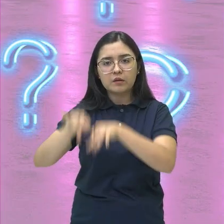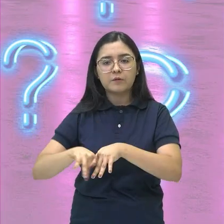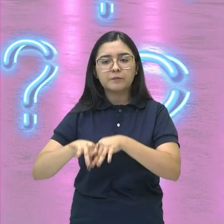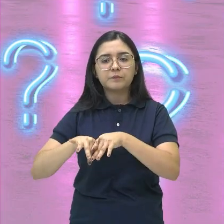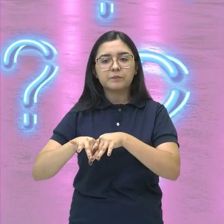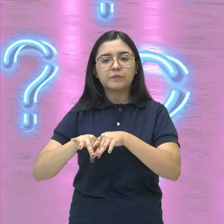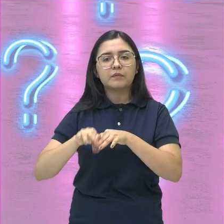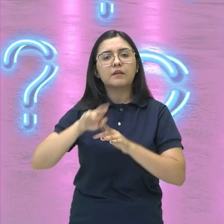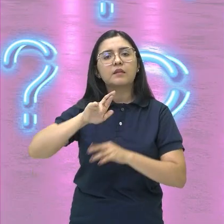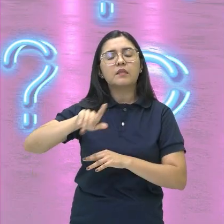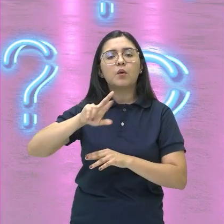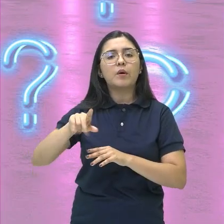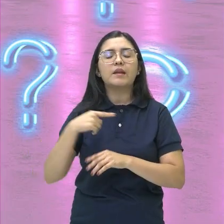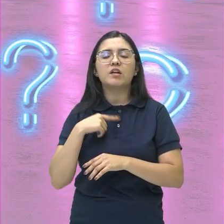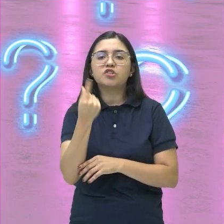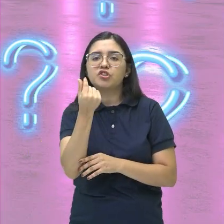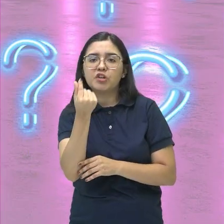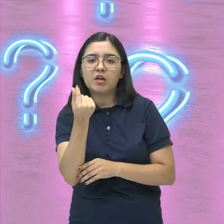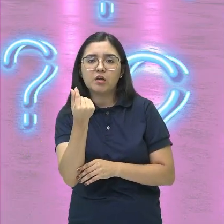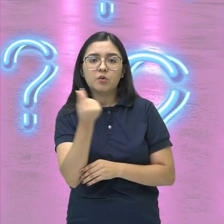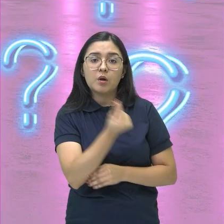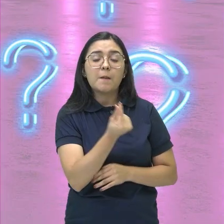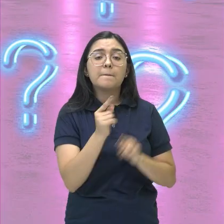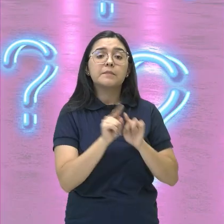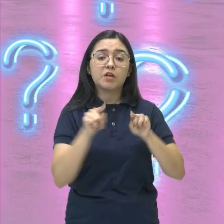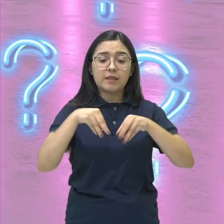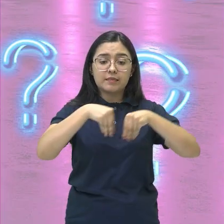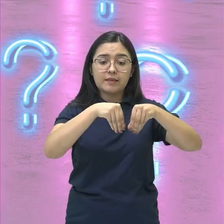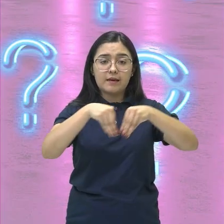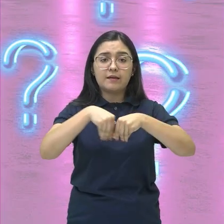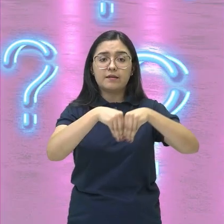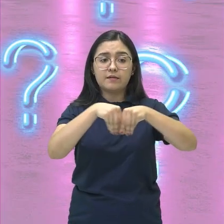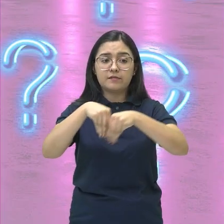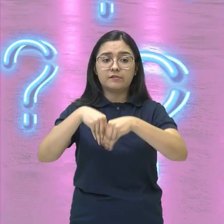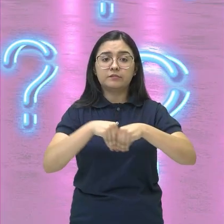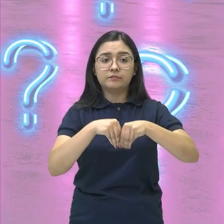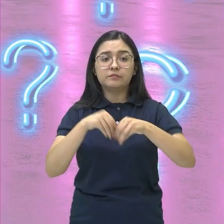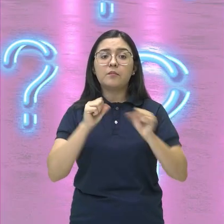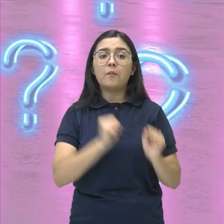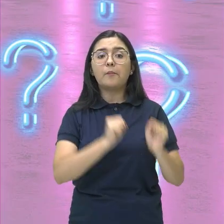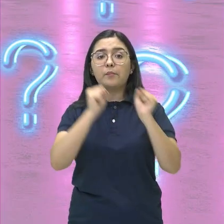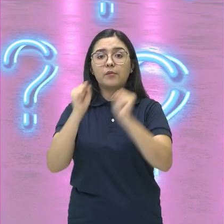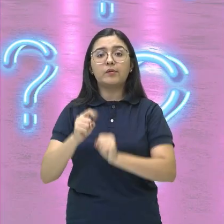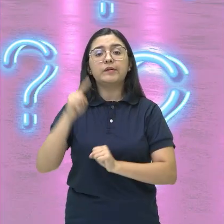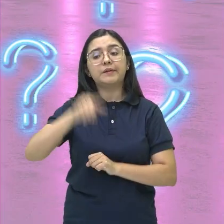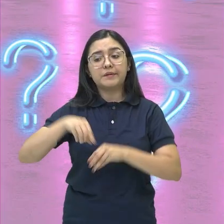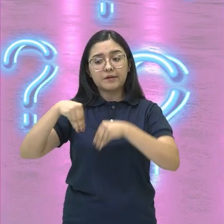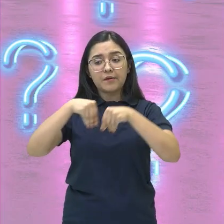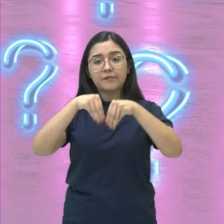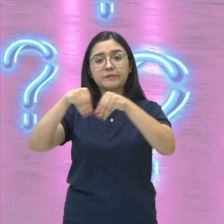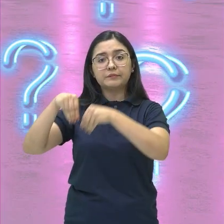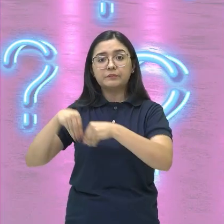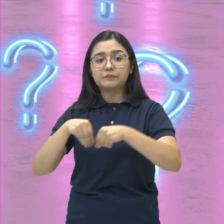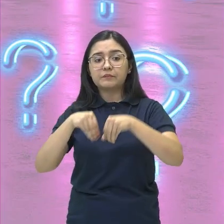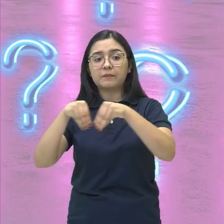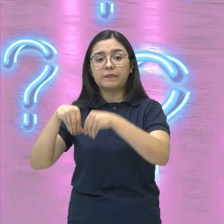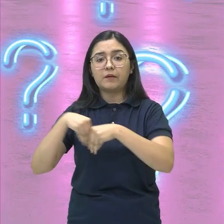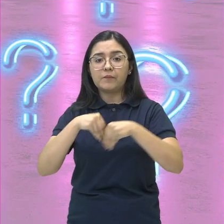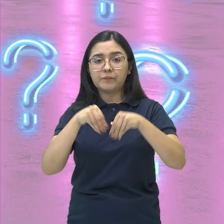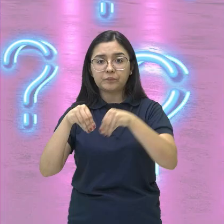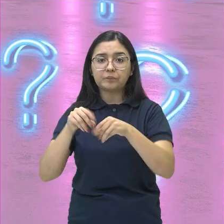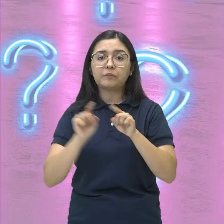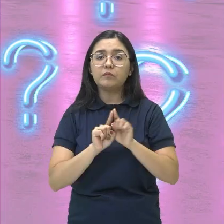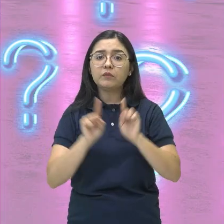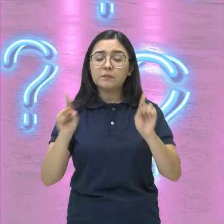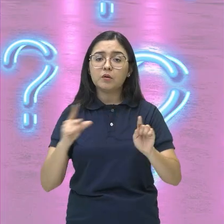não era o dinheiro, era a terra, mas tinha uma propriedade, então o poder era a terra. No capital, quando passa